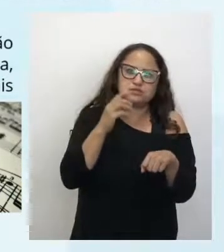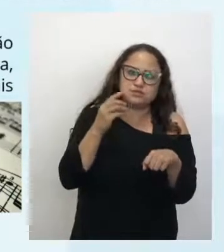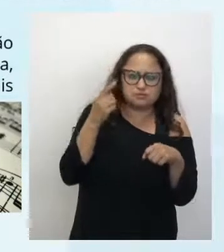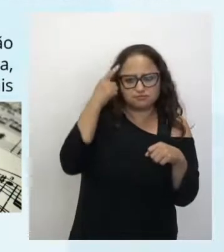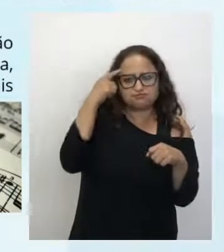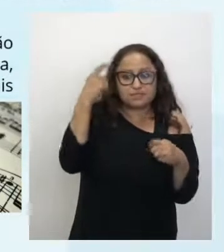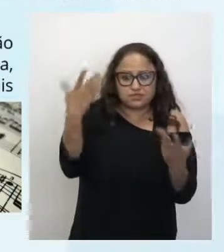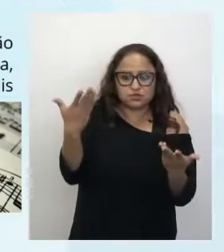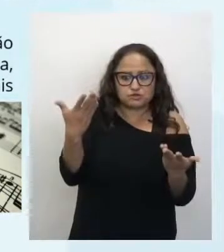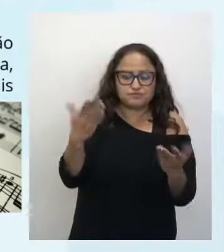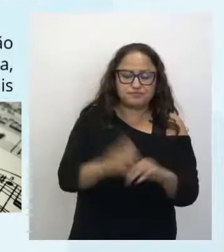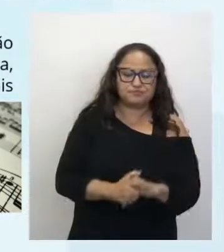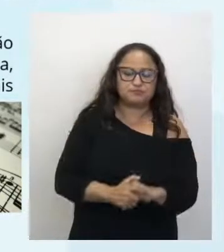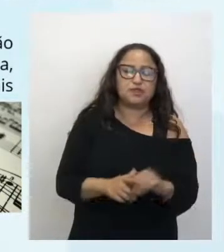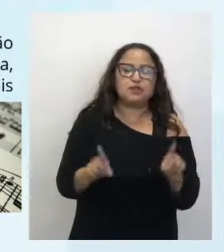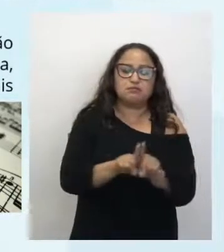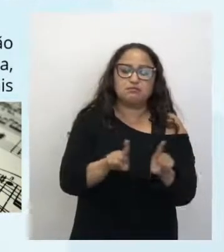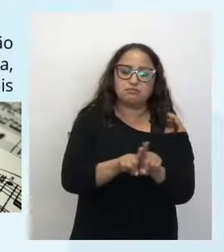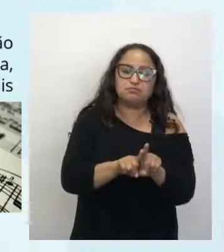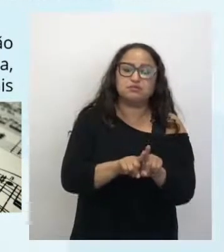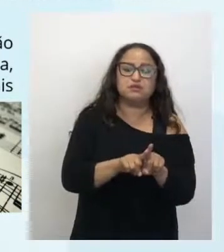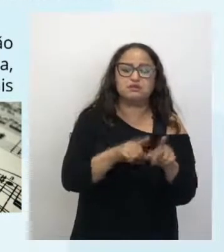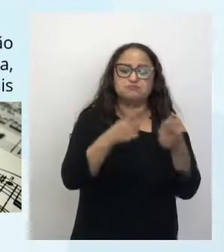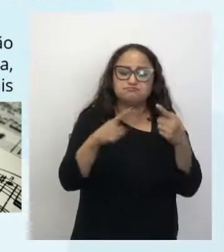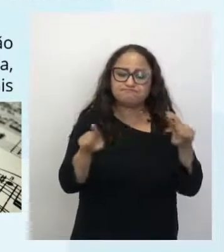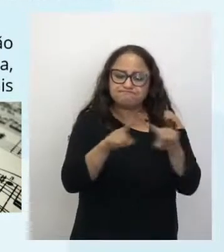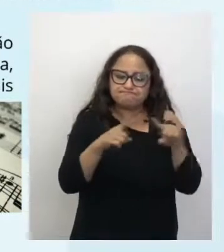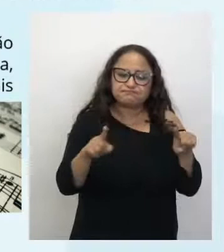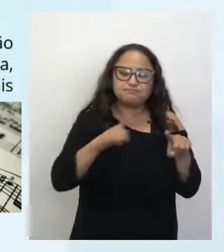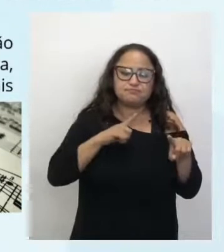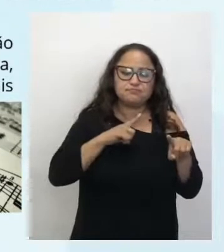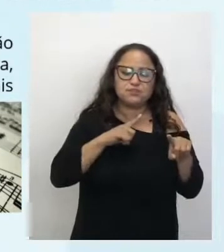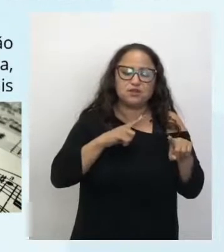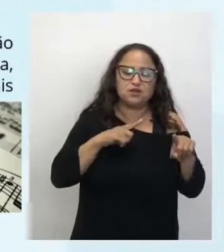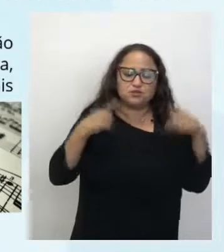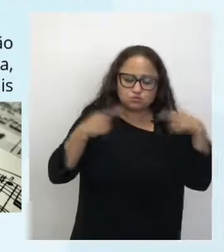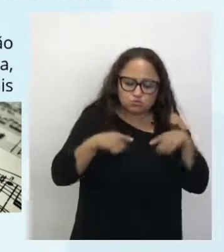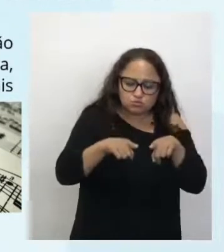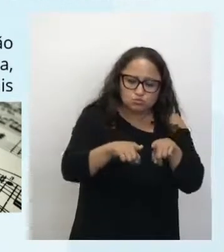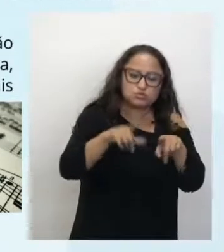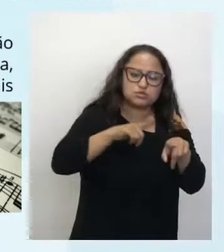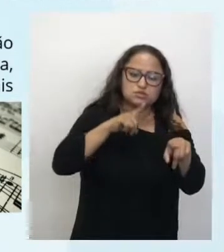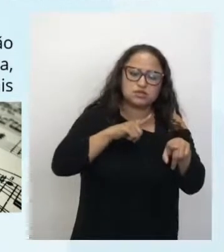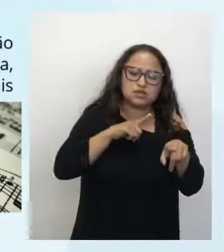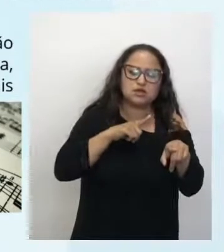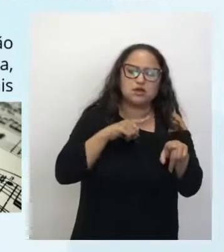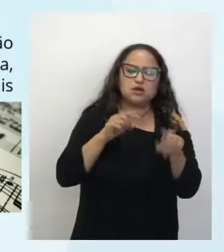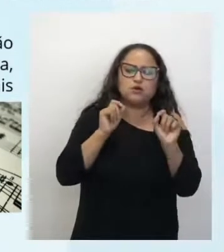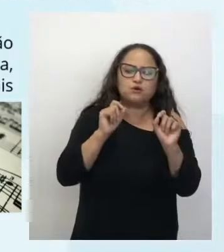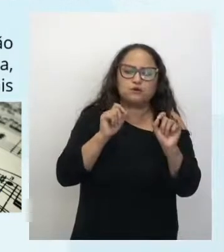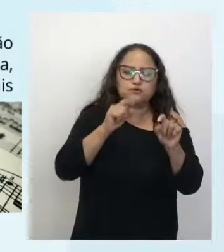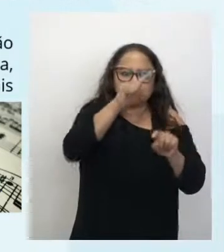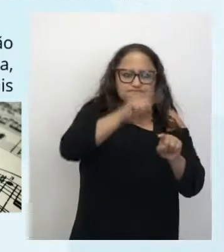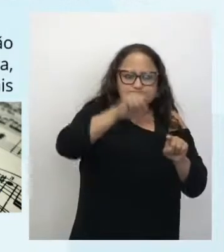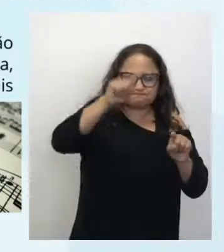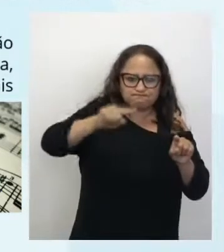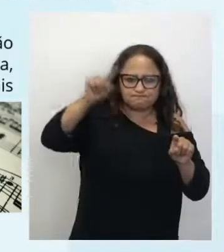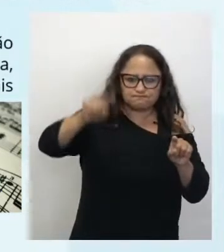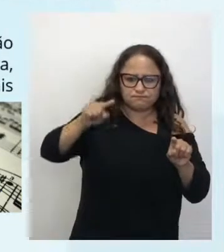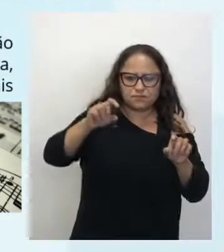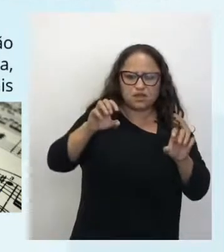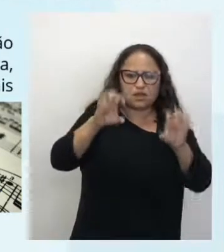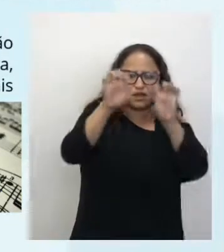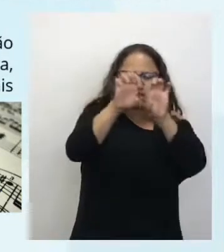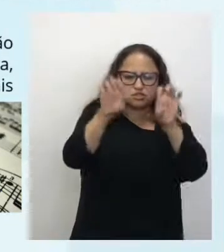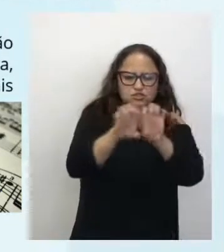certo? Então, nós temos aí os arranjos, as harmonias, os contrapontos, as escalas, a estrutura, as